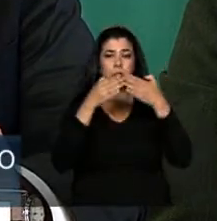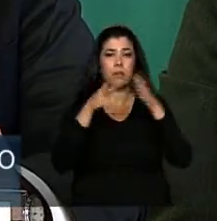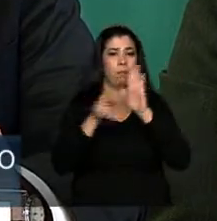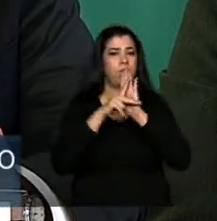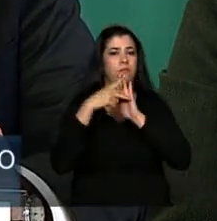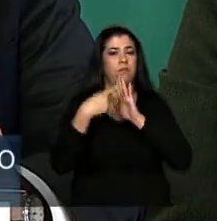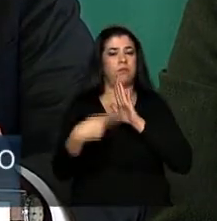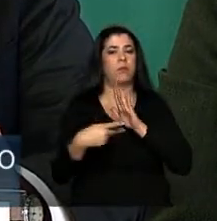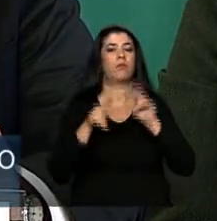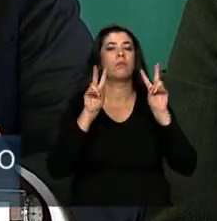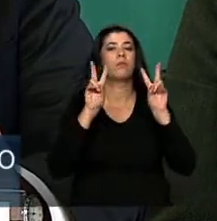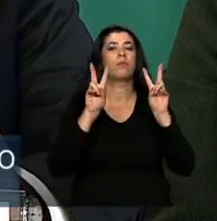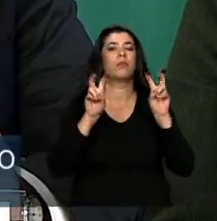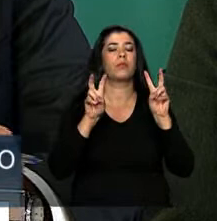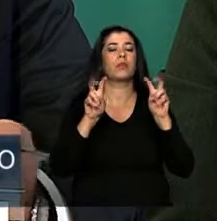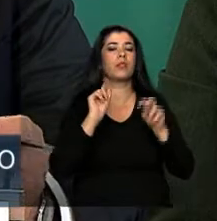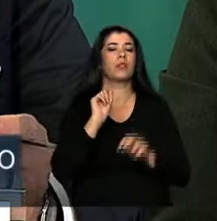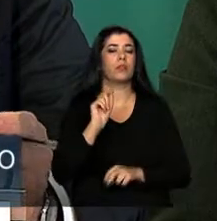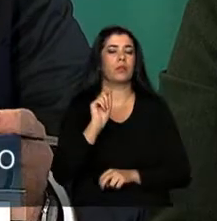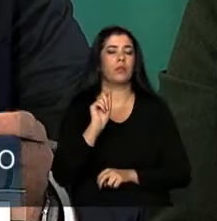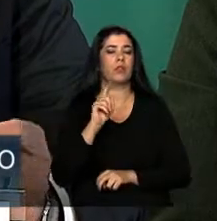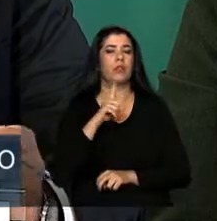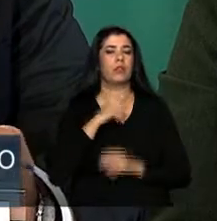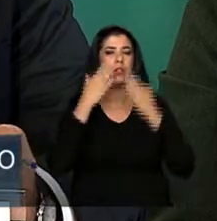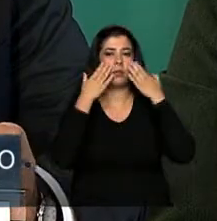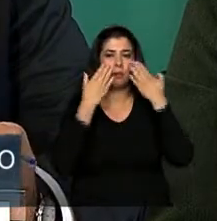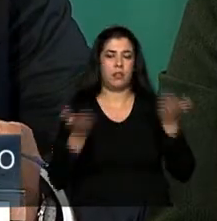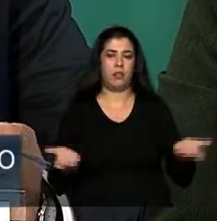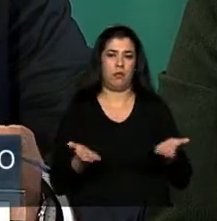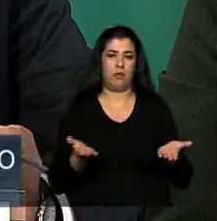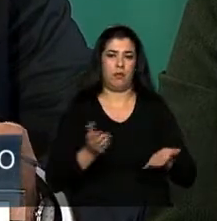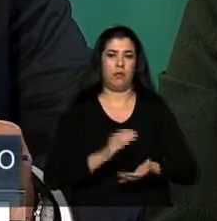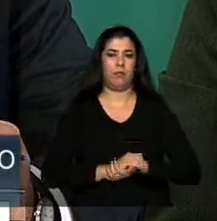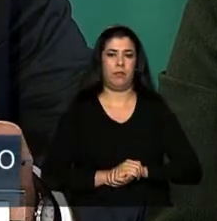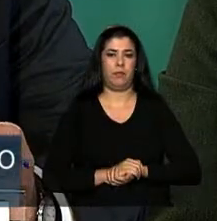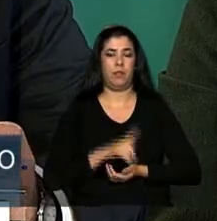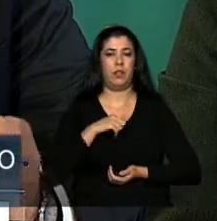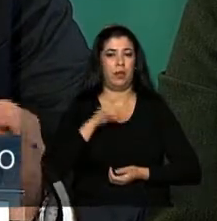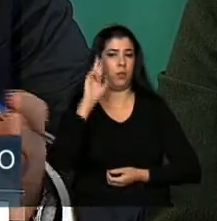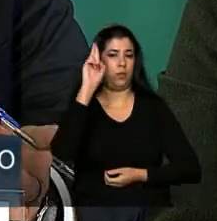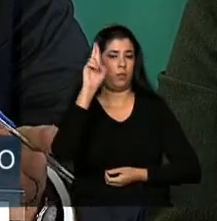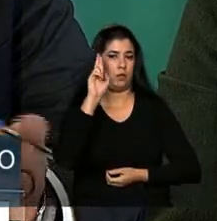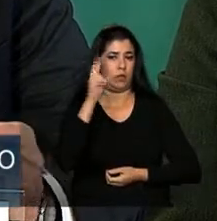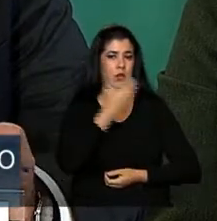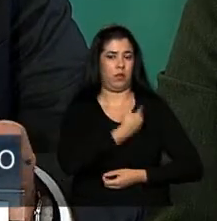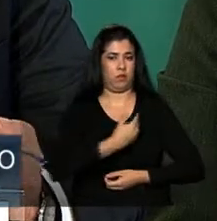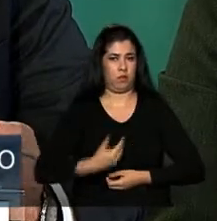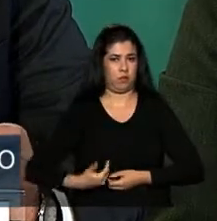exclusivamente à matéria que nós apresentamos aqui. Eu estou aqui representando o governo da presidenta